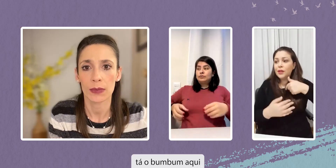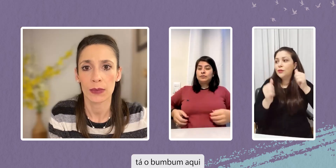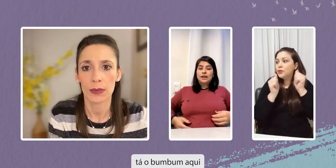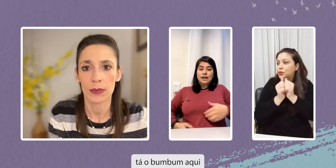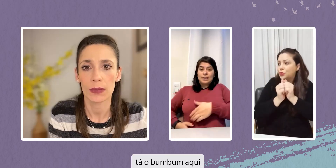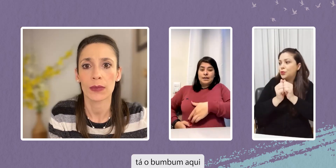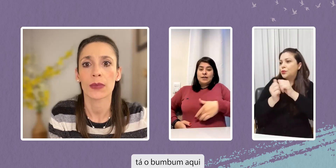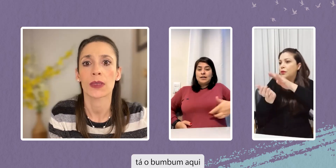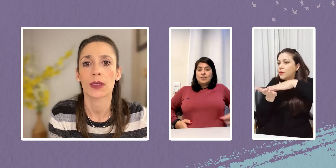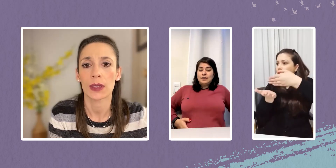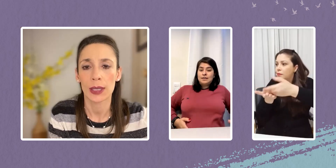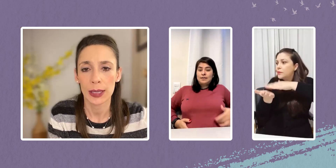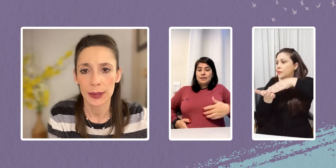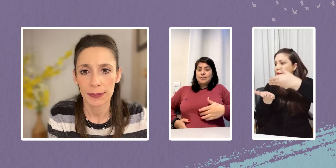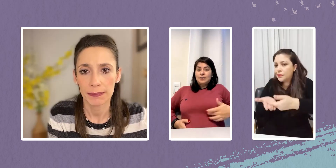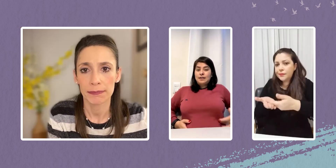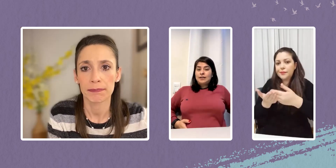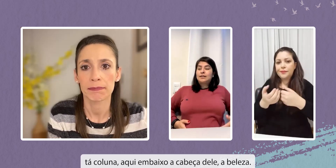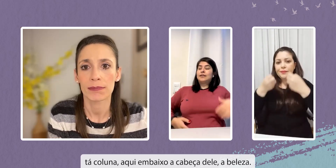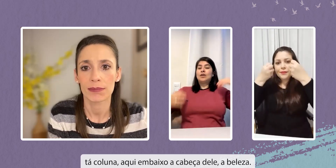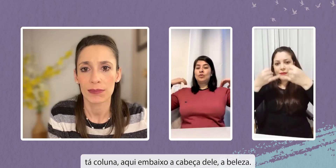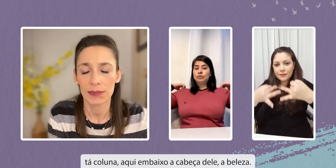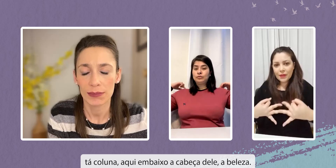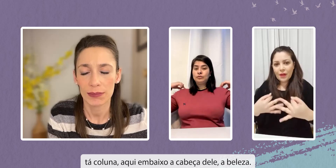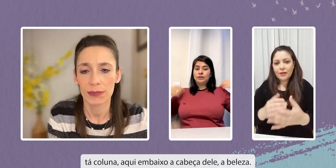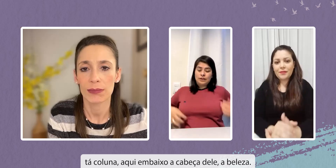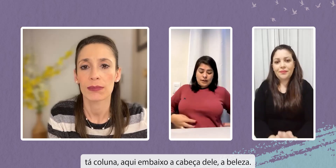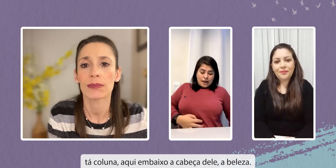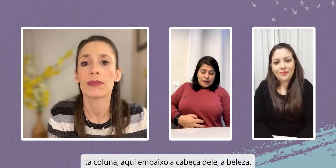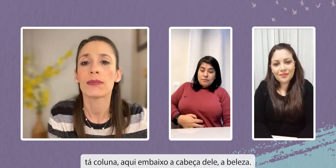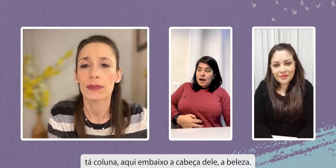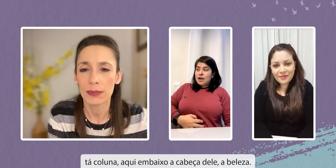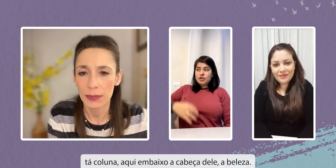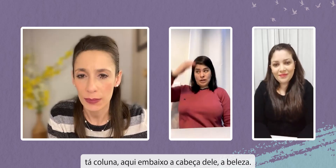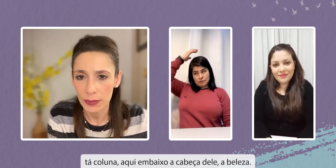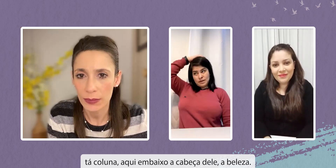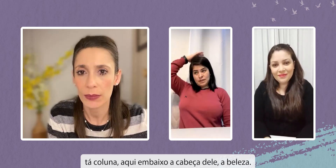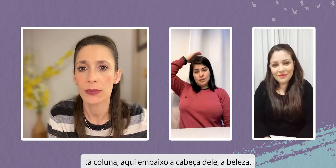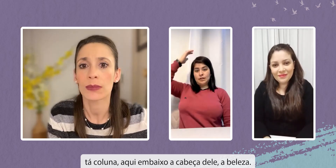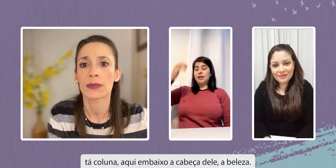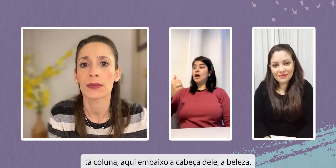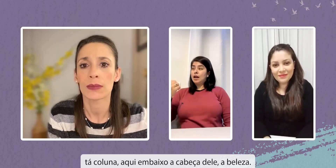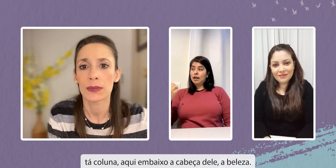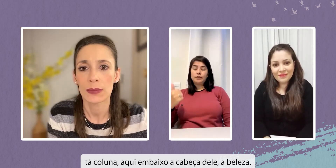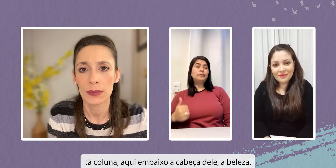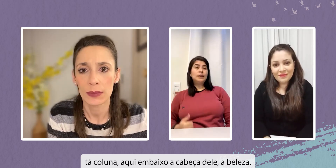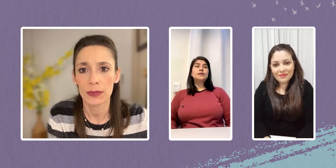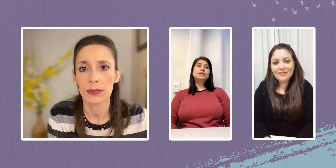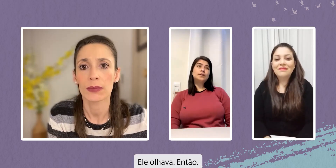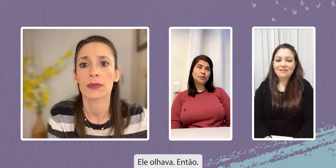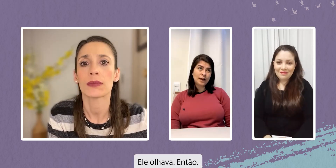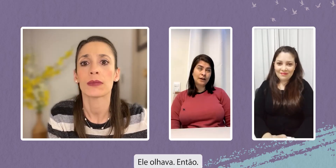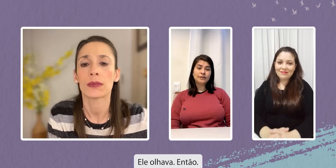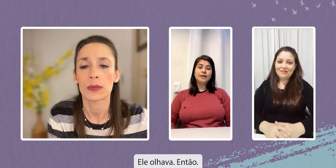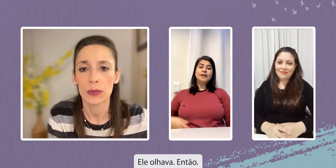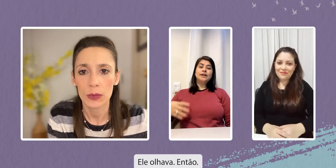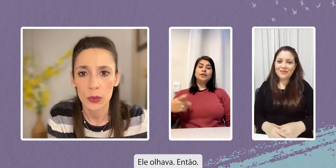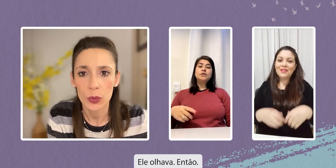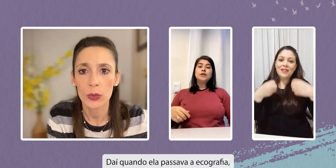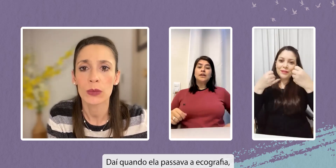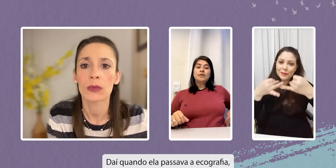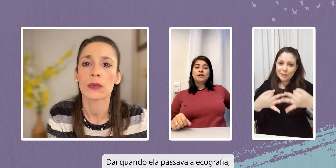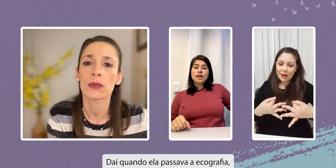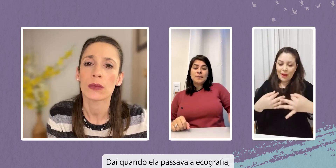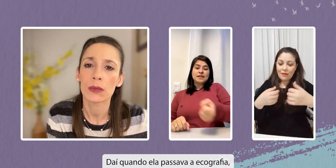bumbum, aqui tá a coluna, aqui embaixo a cabeça dele, beleza. E olhava.